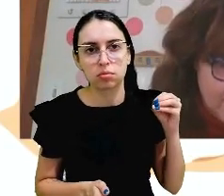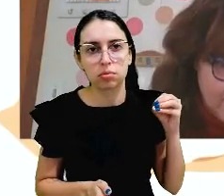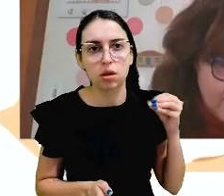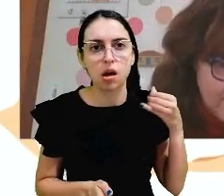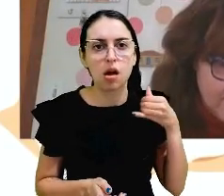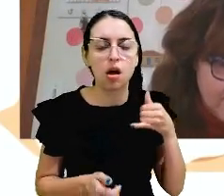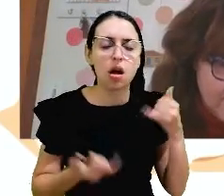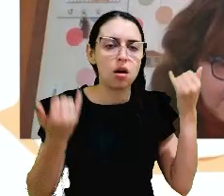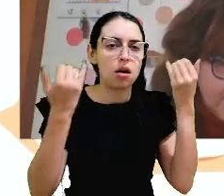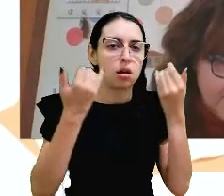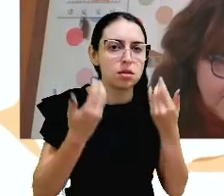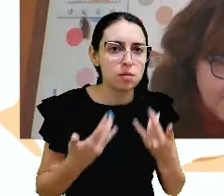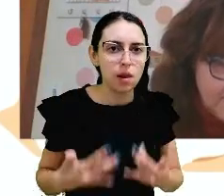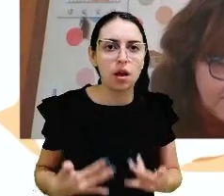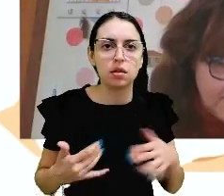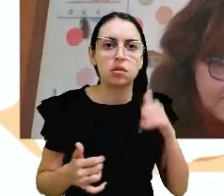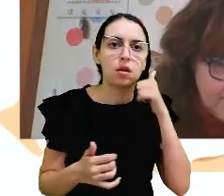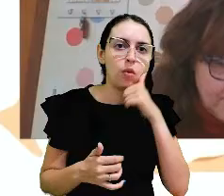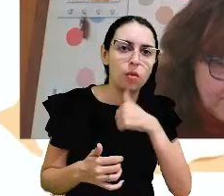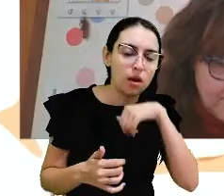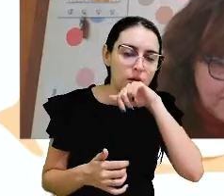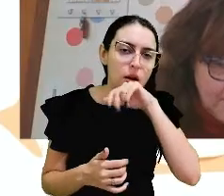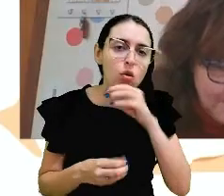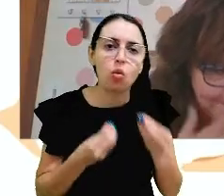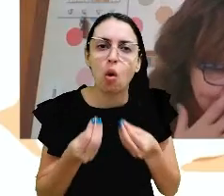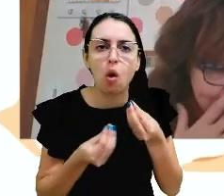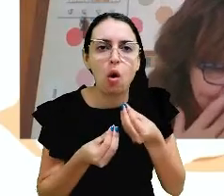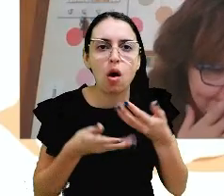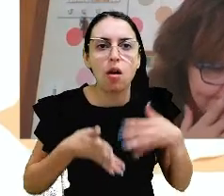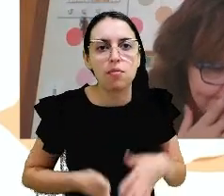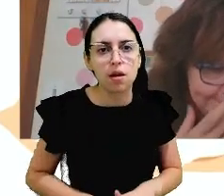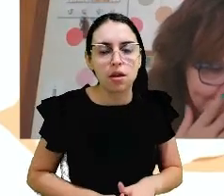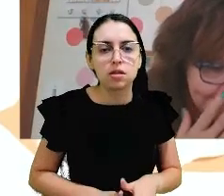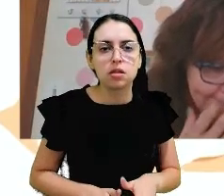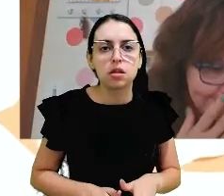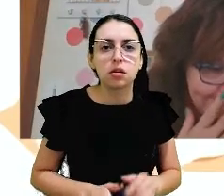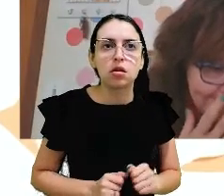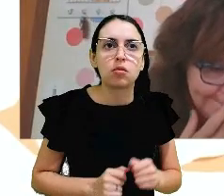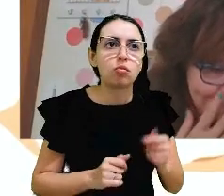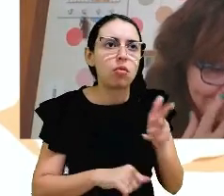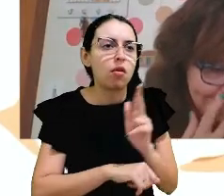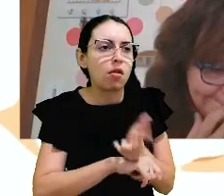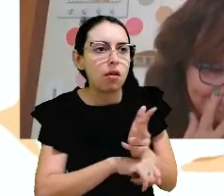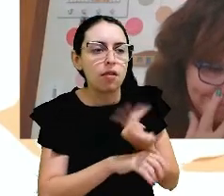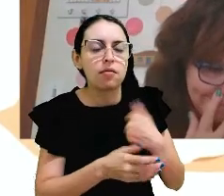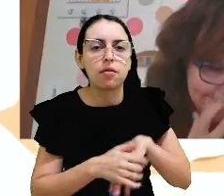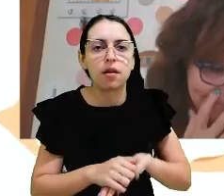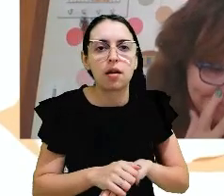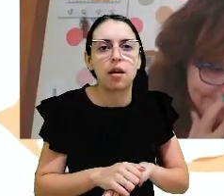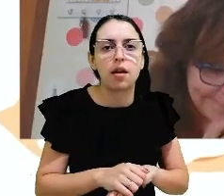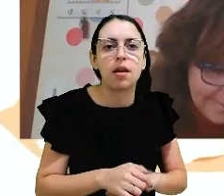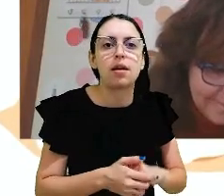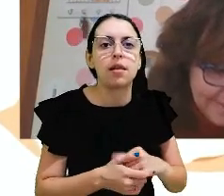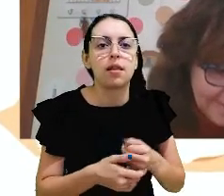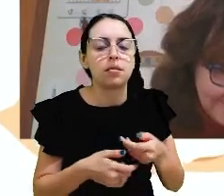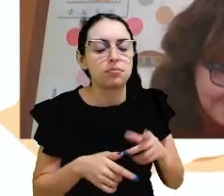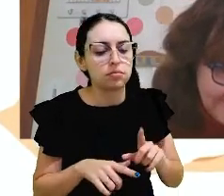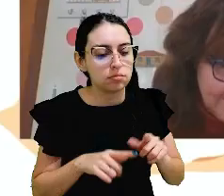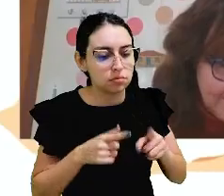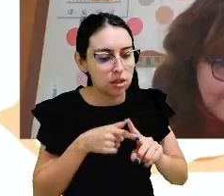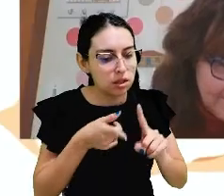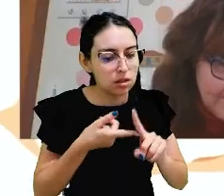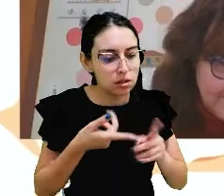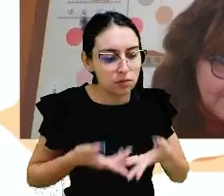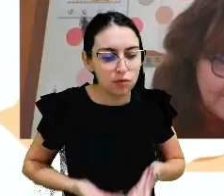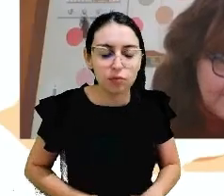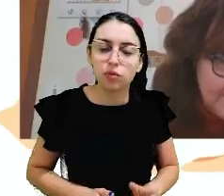da nossa mãe, sobre o nosso nascimento, né, a cena de novela, quando alguém entra em trabalho de parto, a cena do